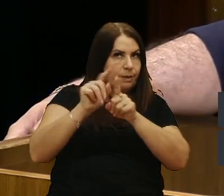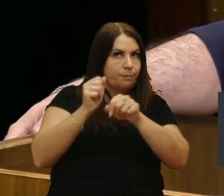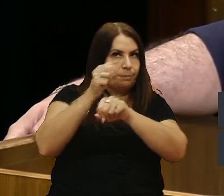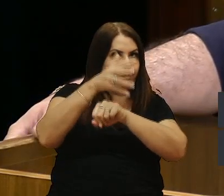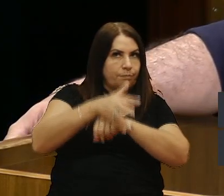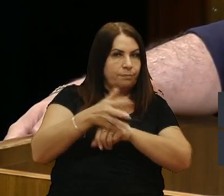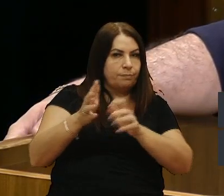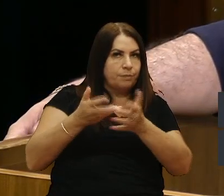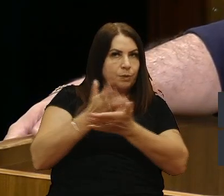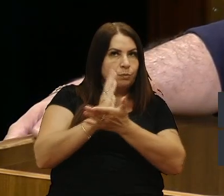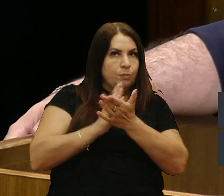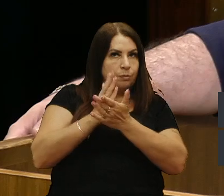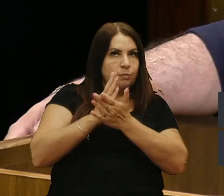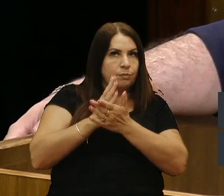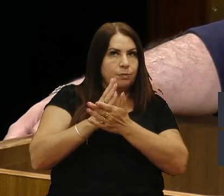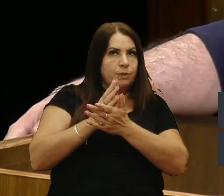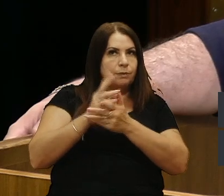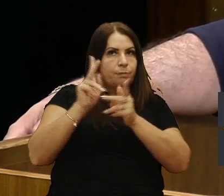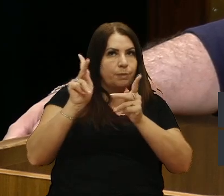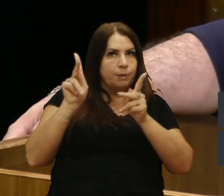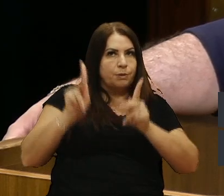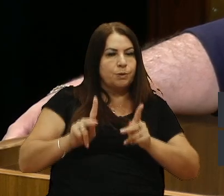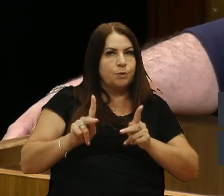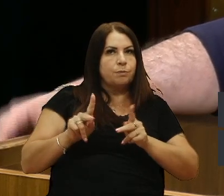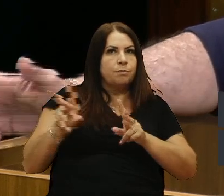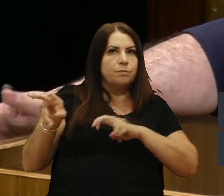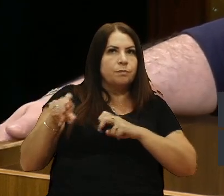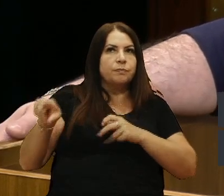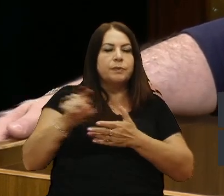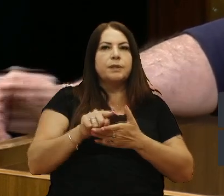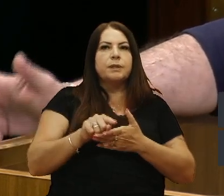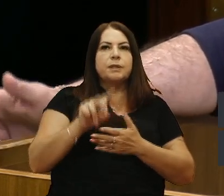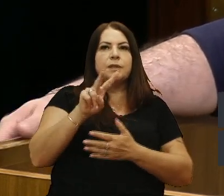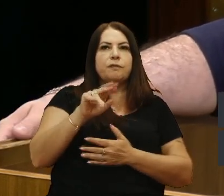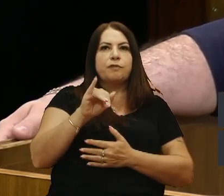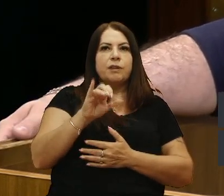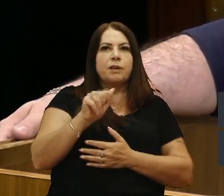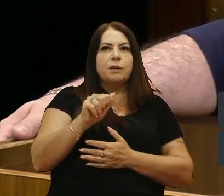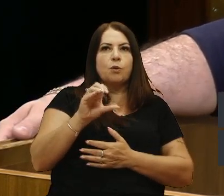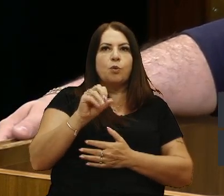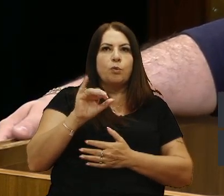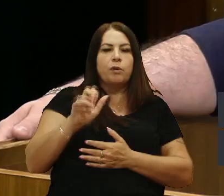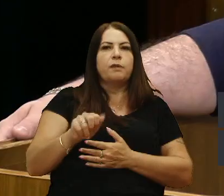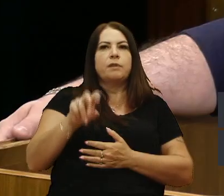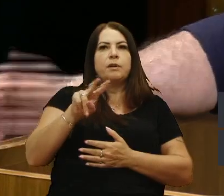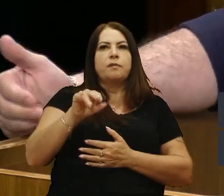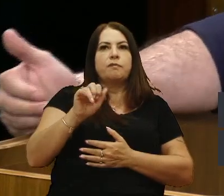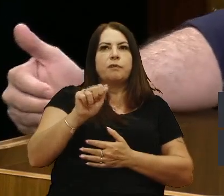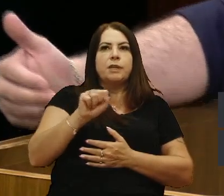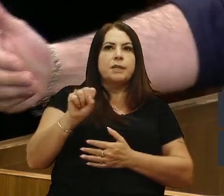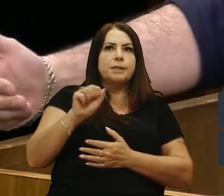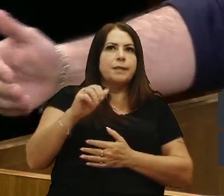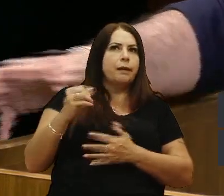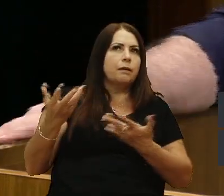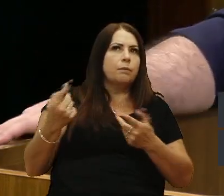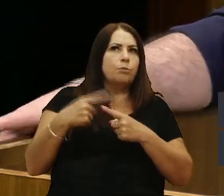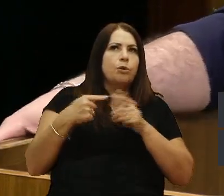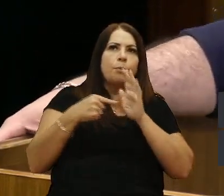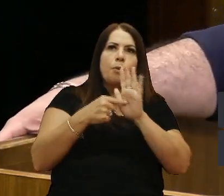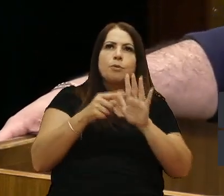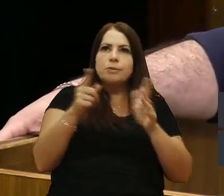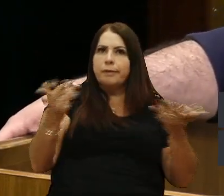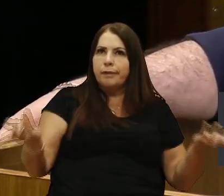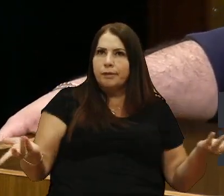madrugada perturbando o descanso dos agricultores da comunidade, em Vila Oliva, em Vila Seca. Então assim, por que eu trago esse assunto